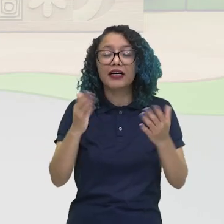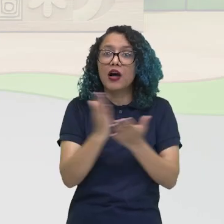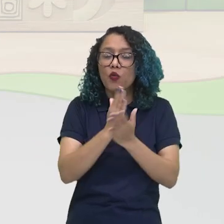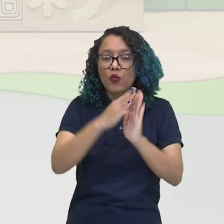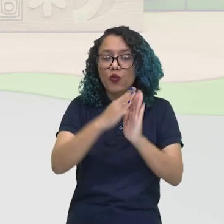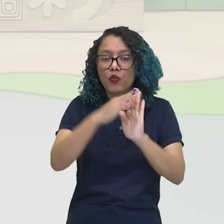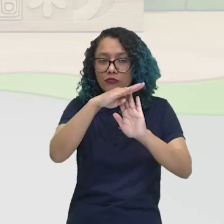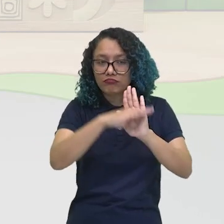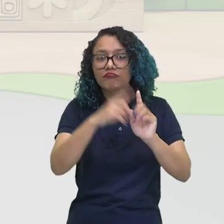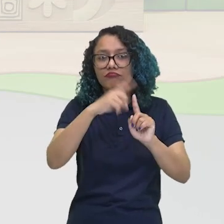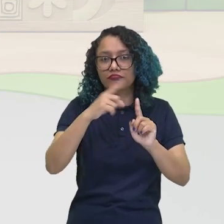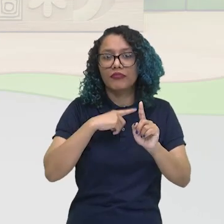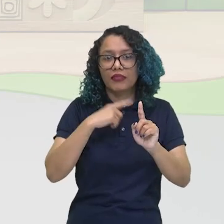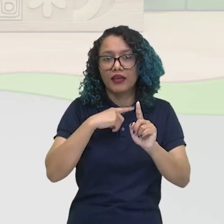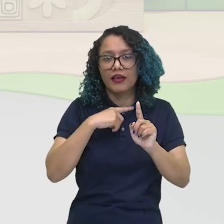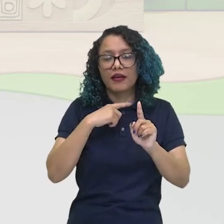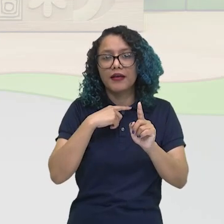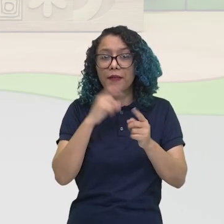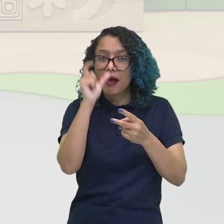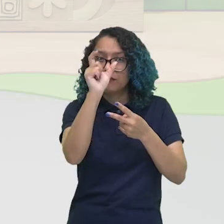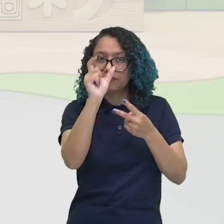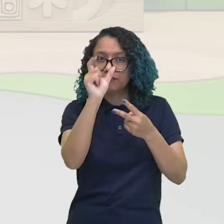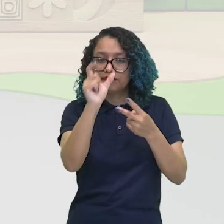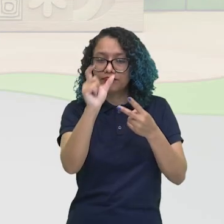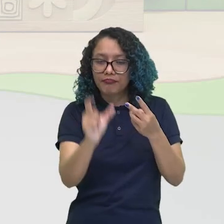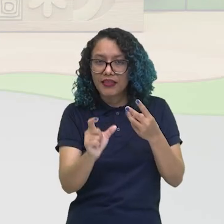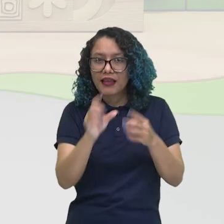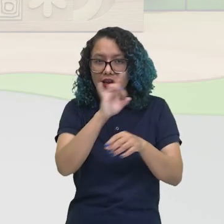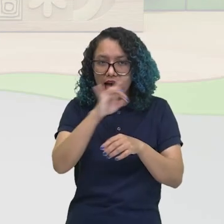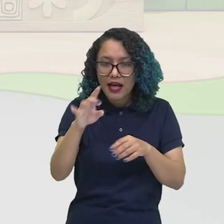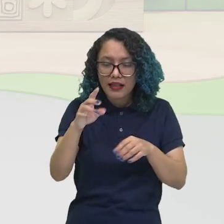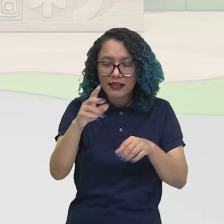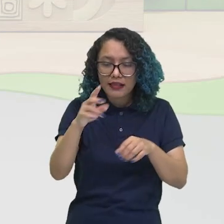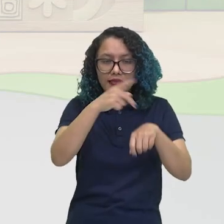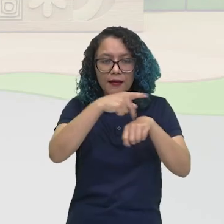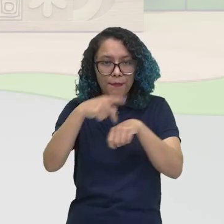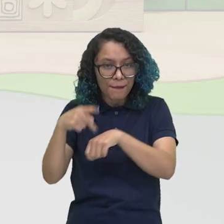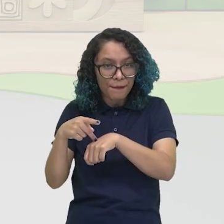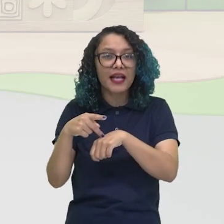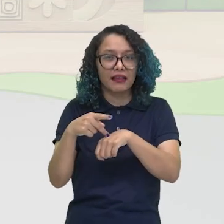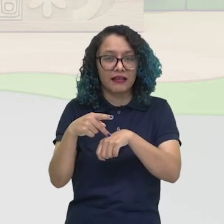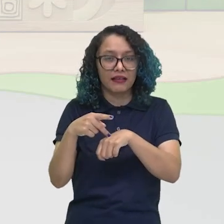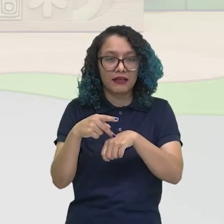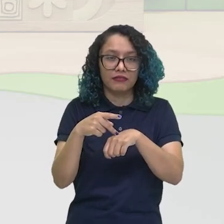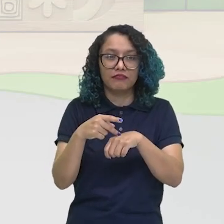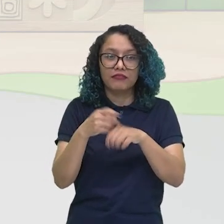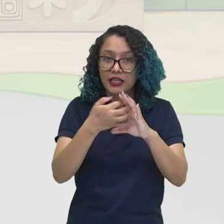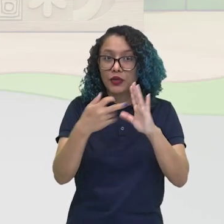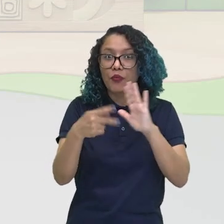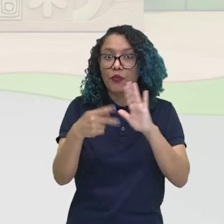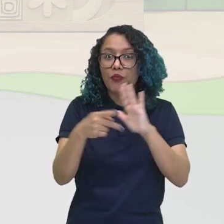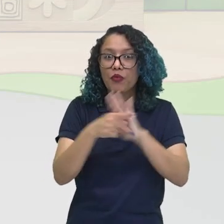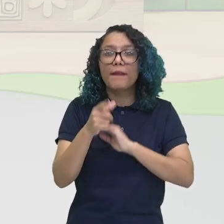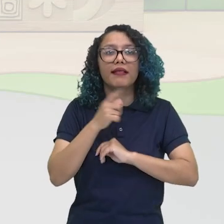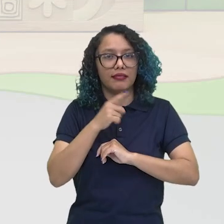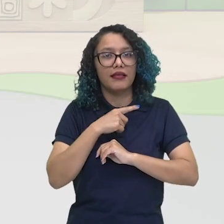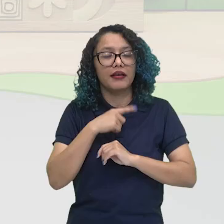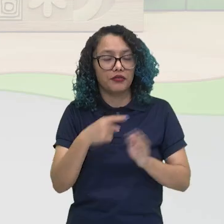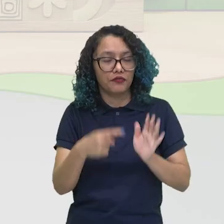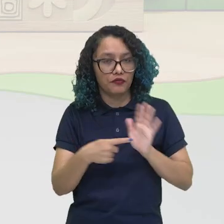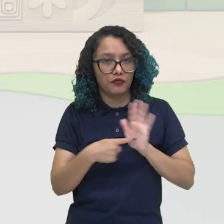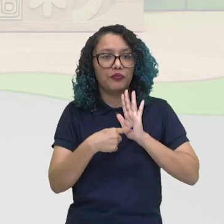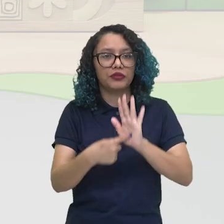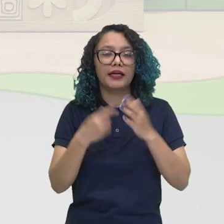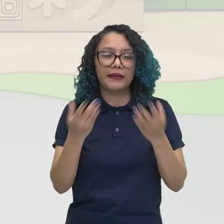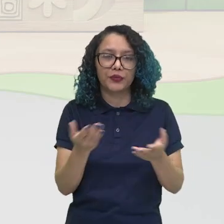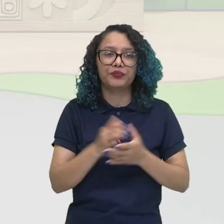classificações para denominar cada rocha de forma específica, certo? Sendo